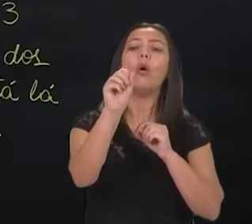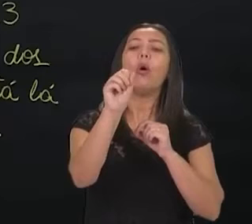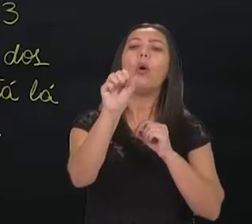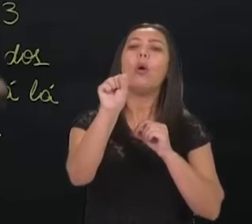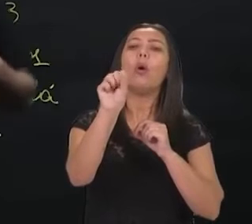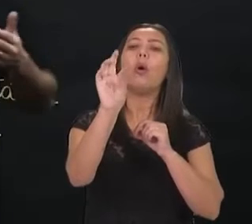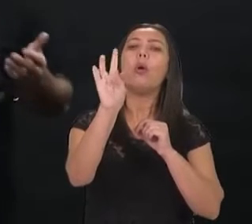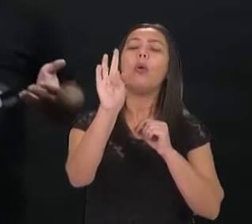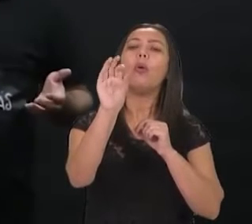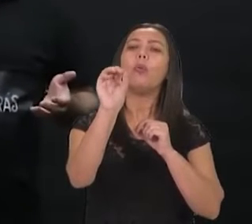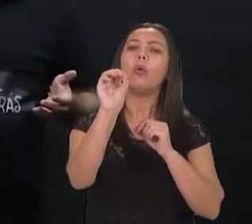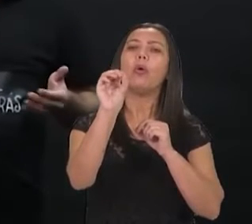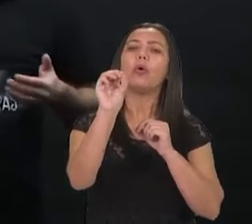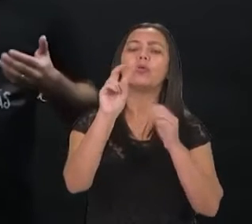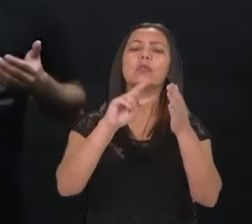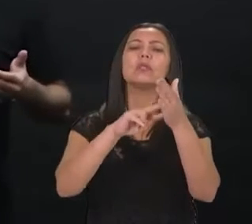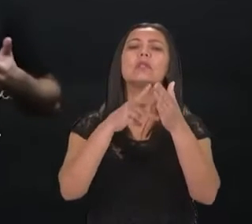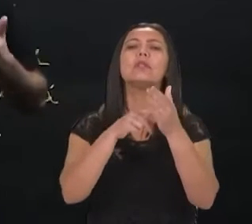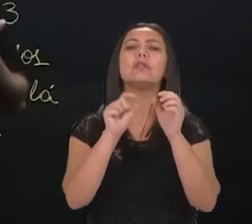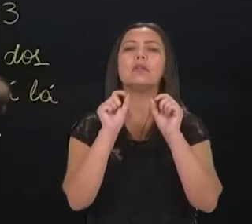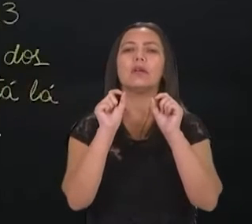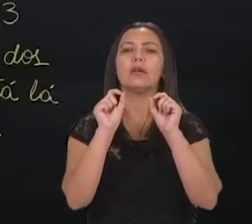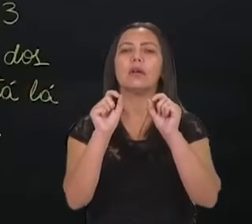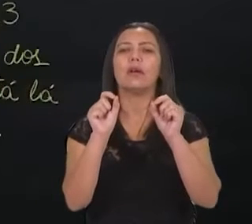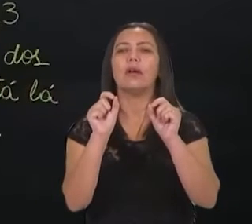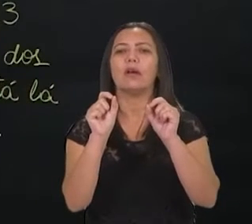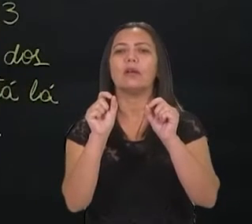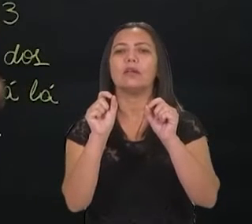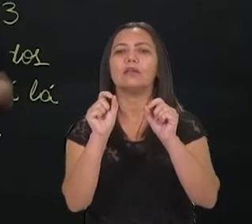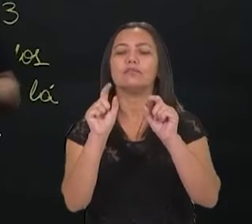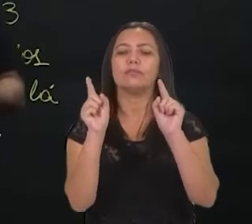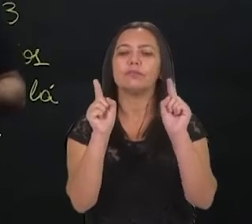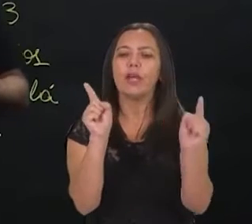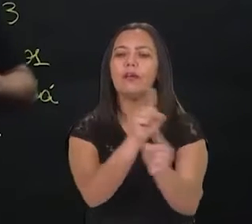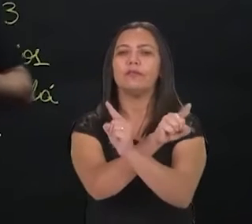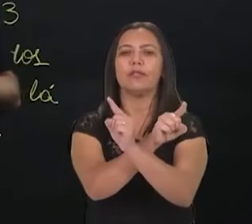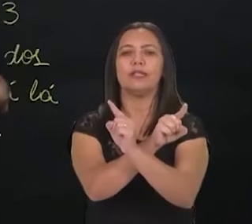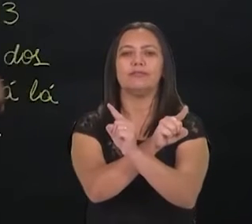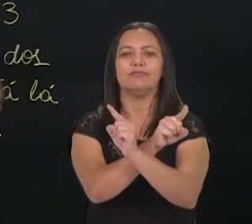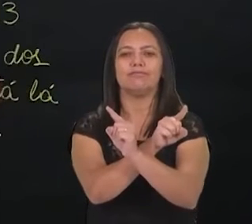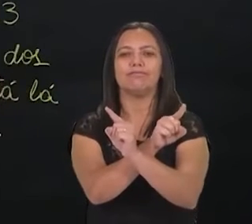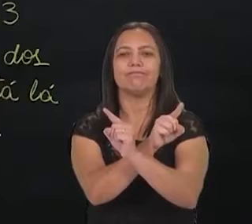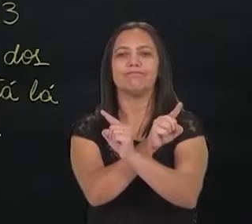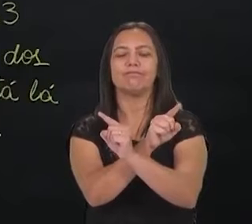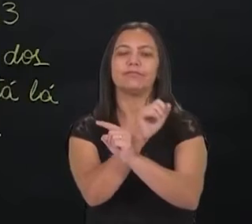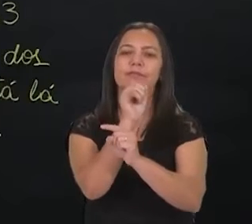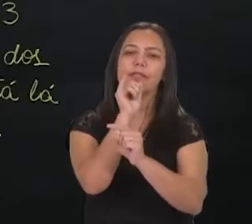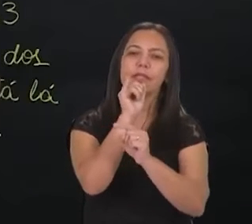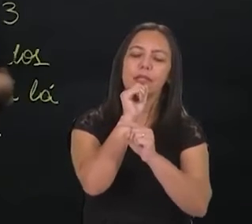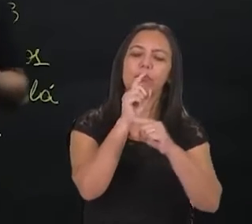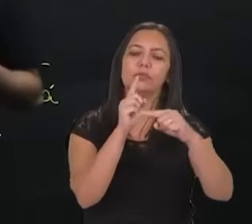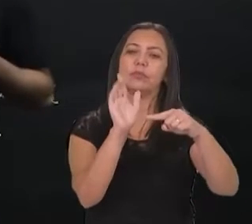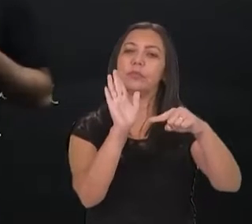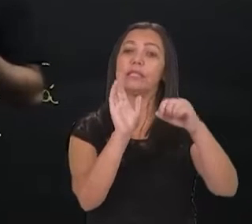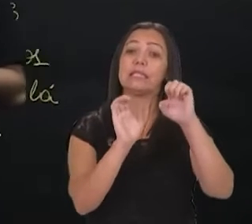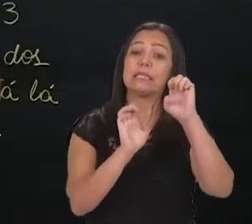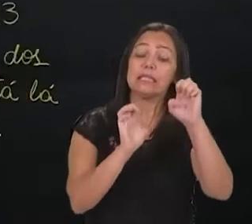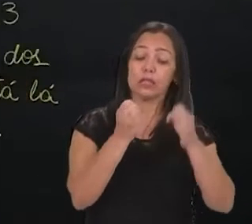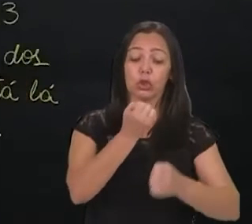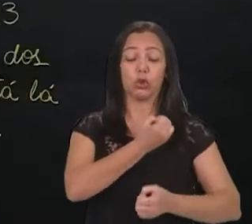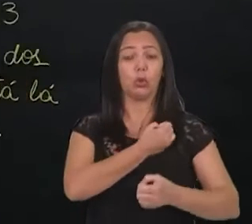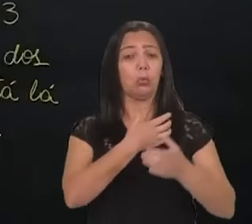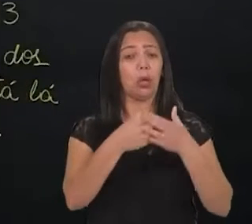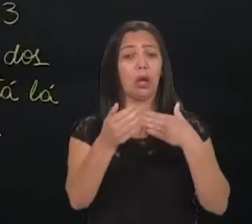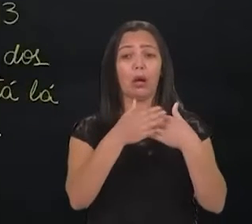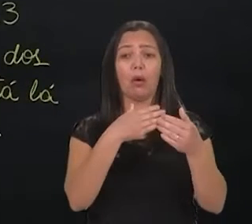mesma coisa do que simétrico. E o que isso significa? A troca de sinais. Logo então, se um